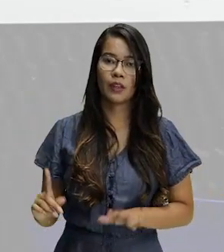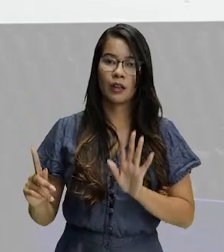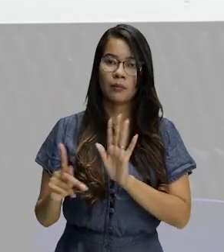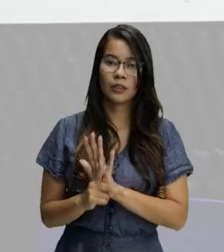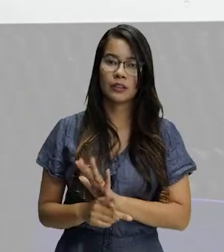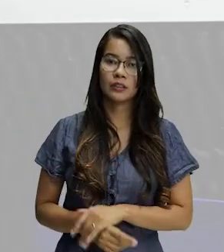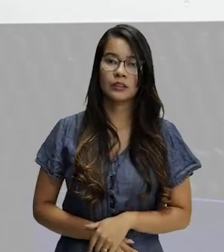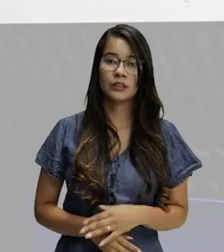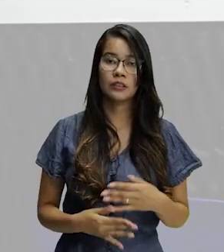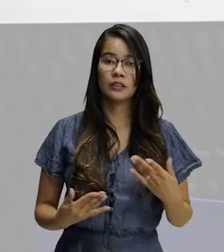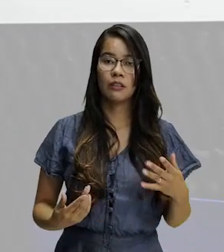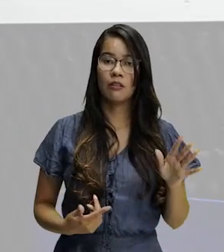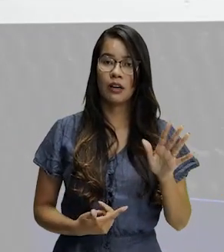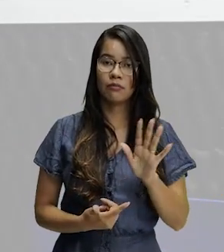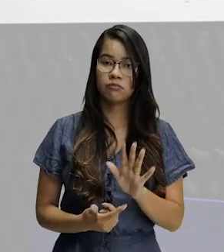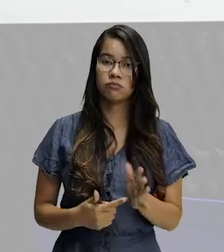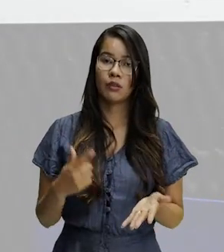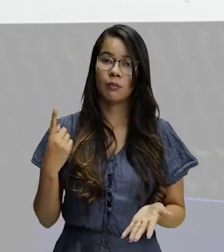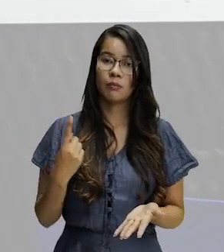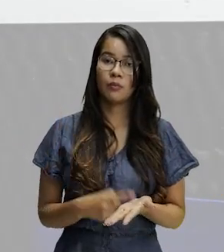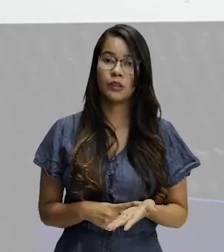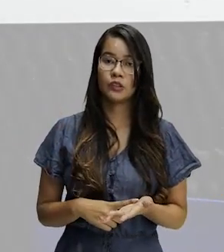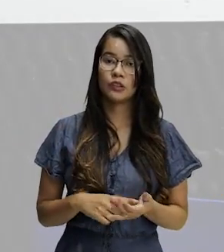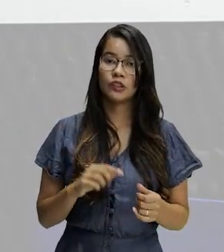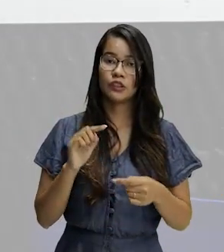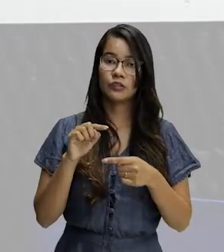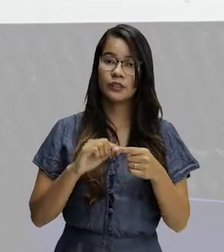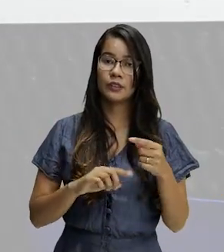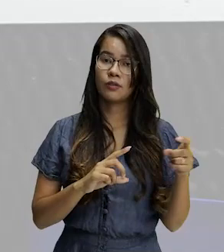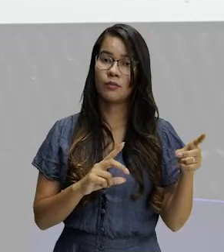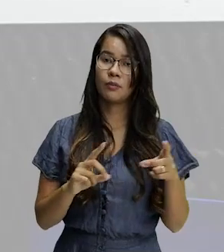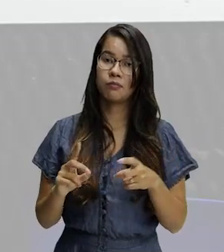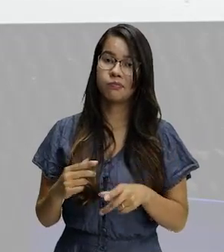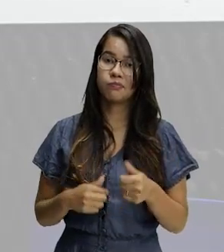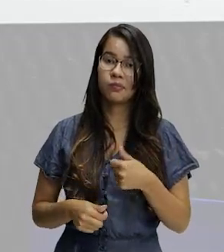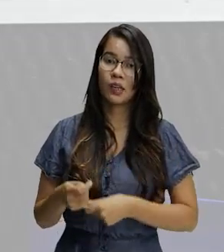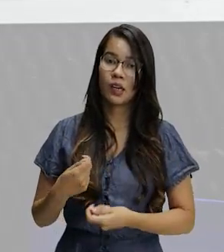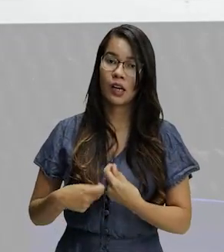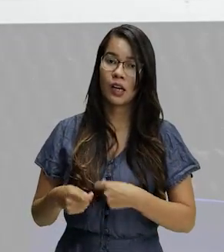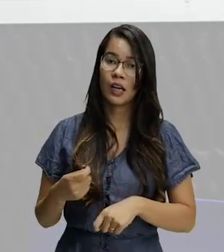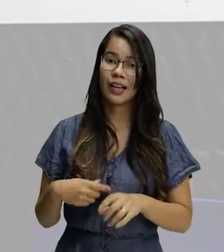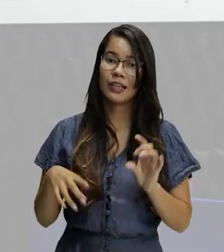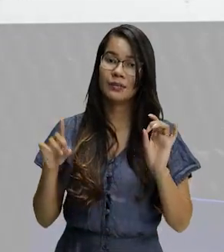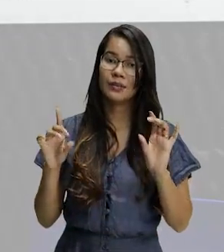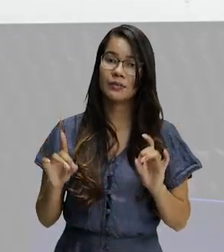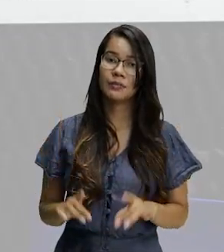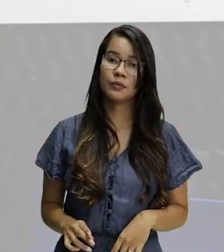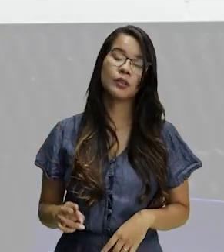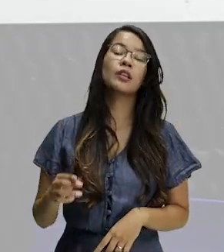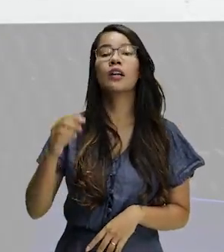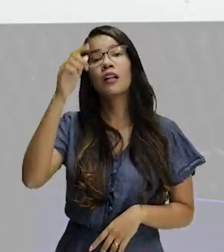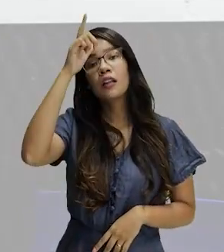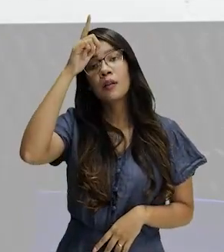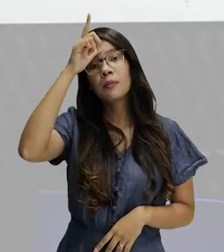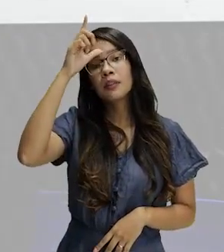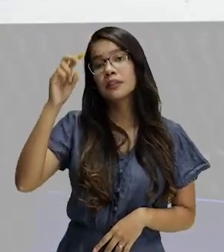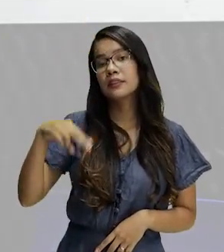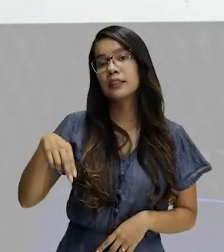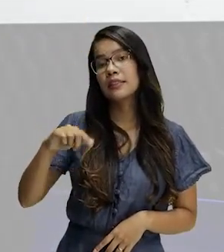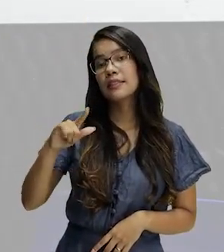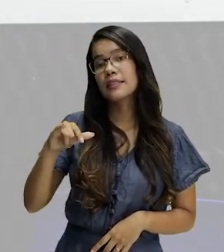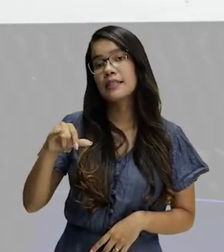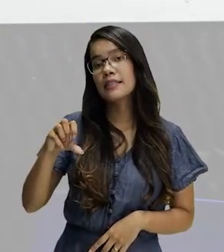Então, essa proposta de redivisão de mercados, principalmente pela Alemanha nazista e pelo Japão, muito mais do que